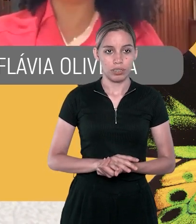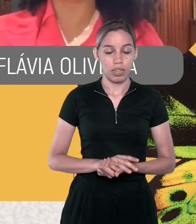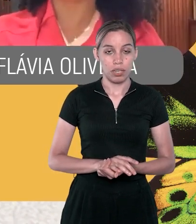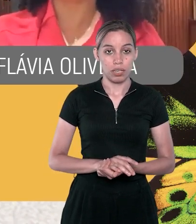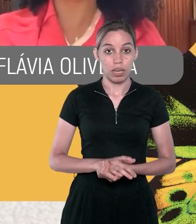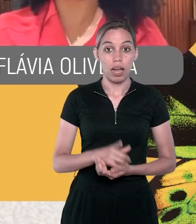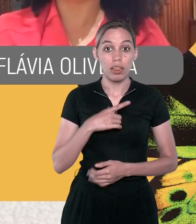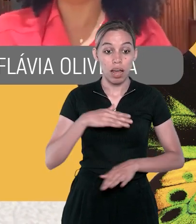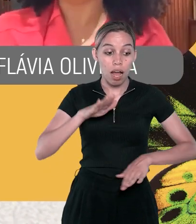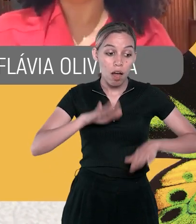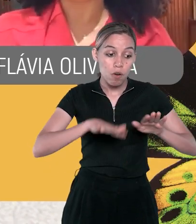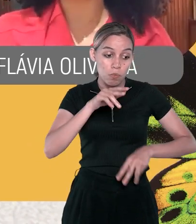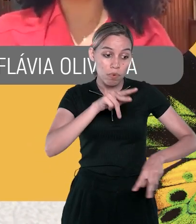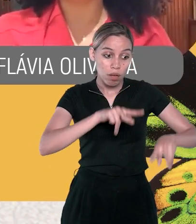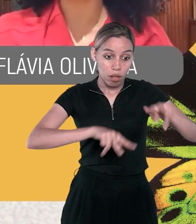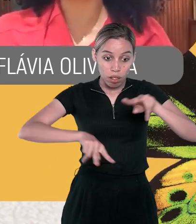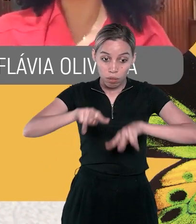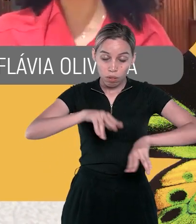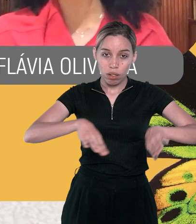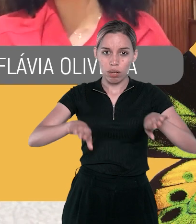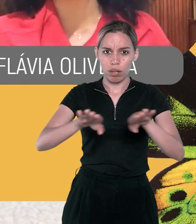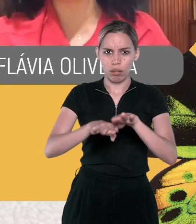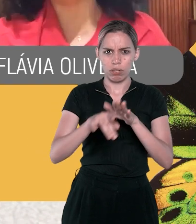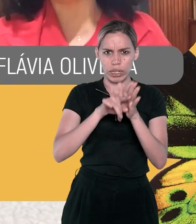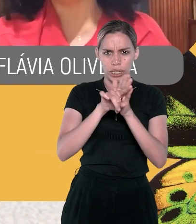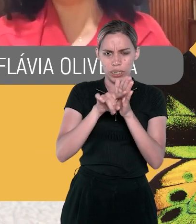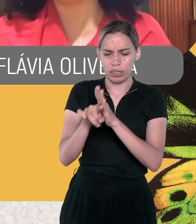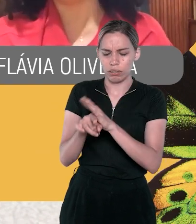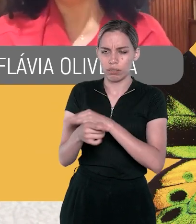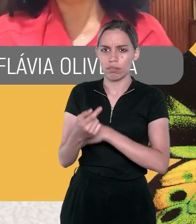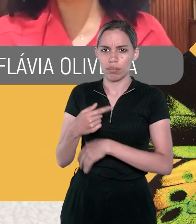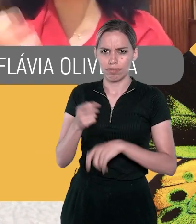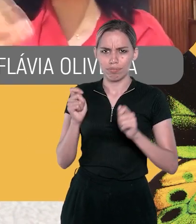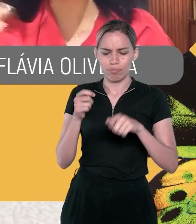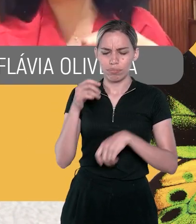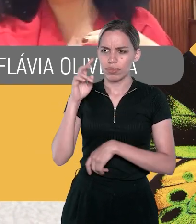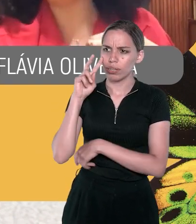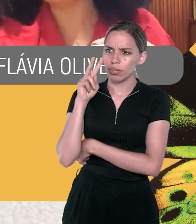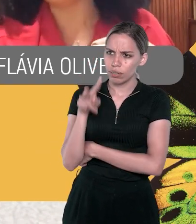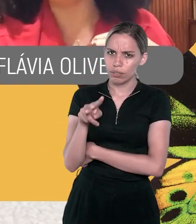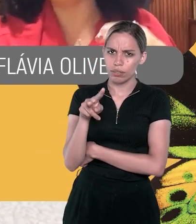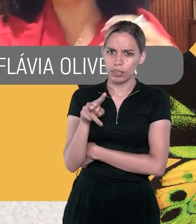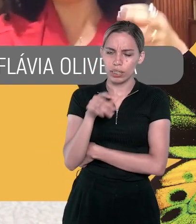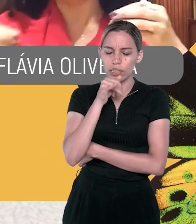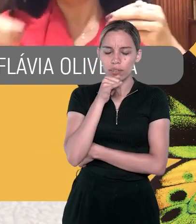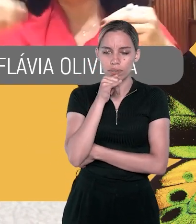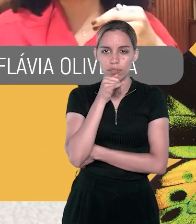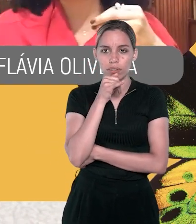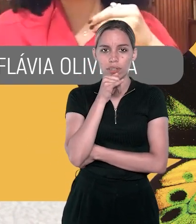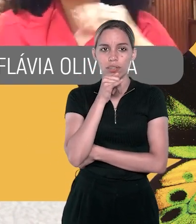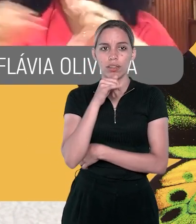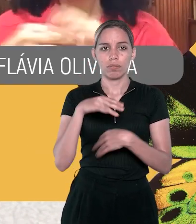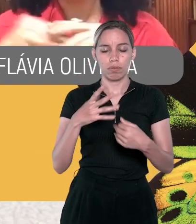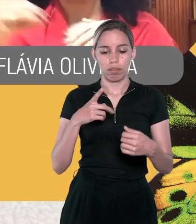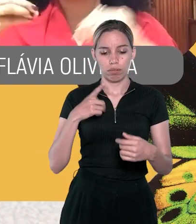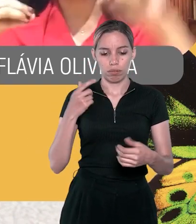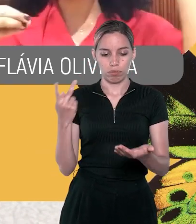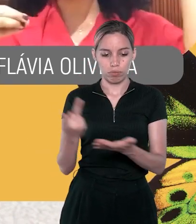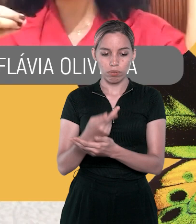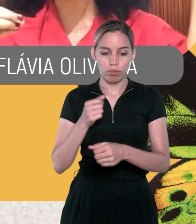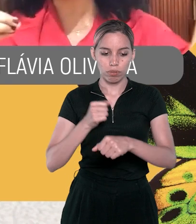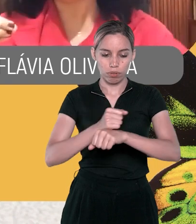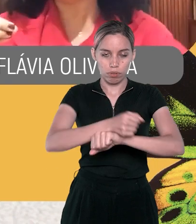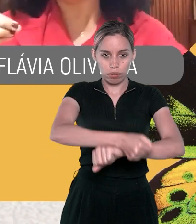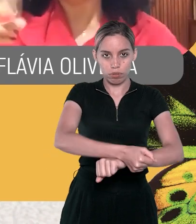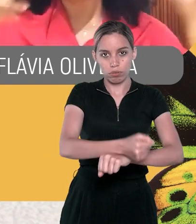análises, né, e pesquisas que até surpreendem, né? Movimento abolicionista, o quanto